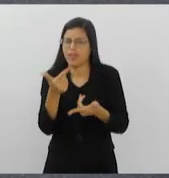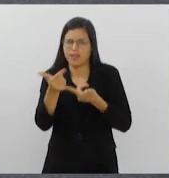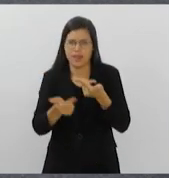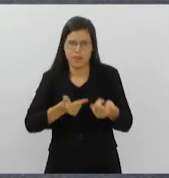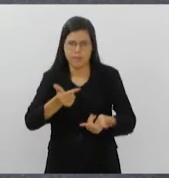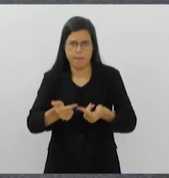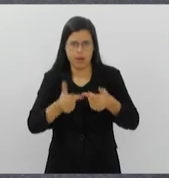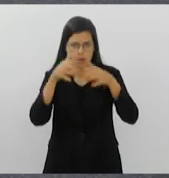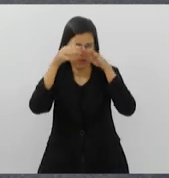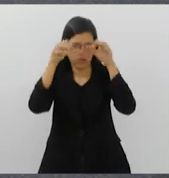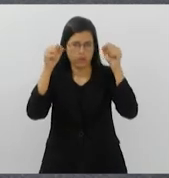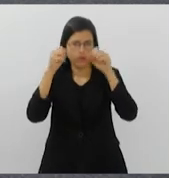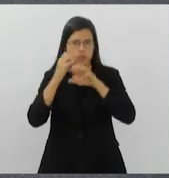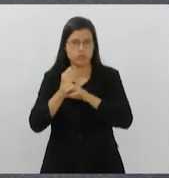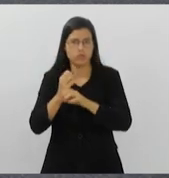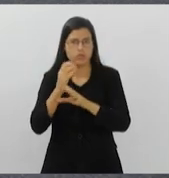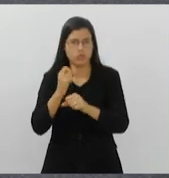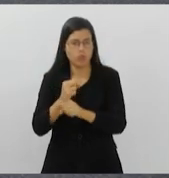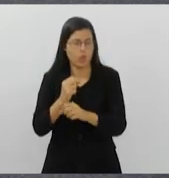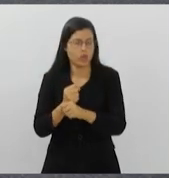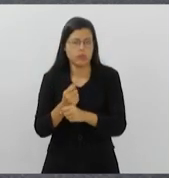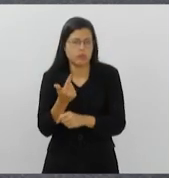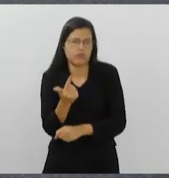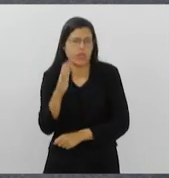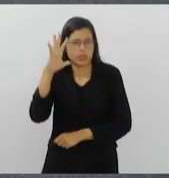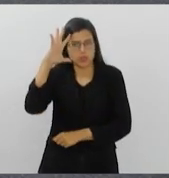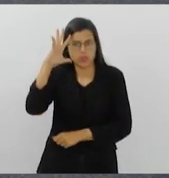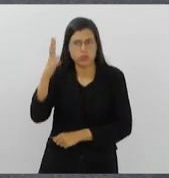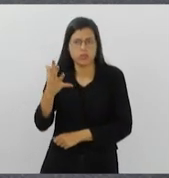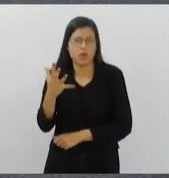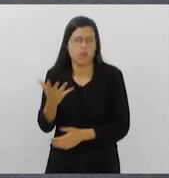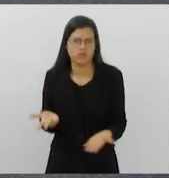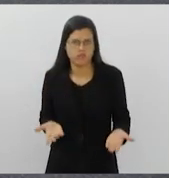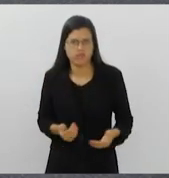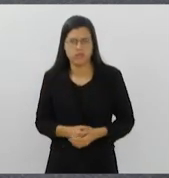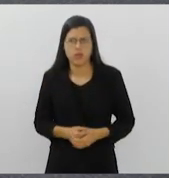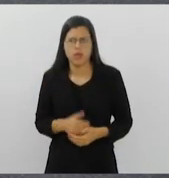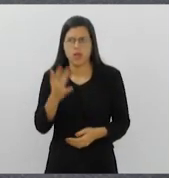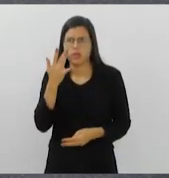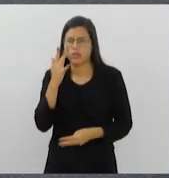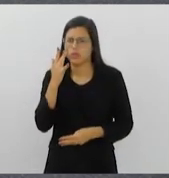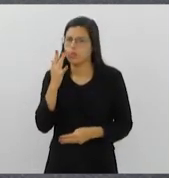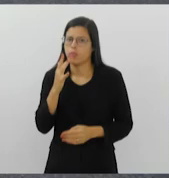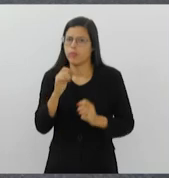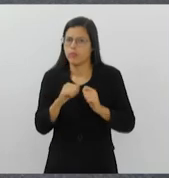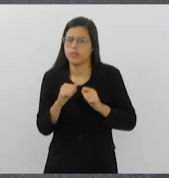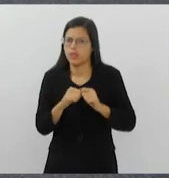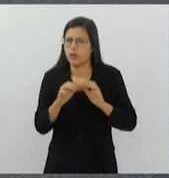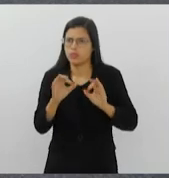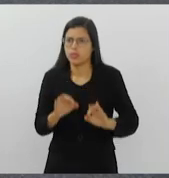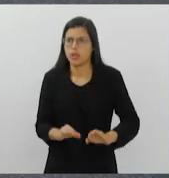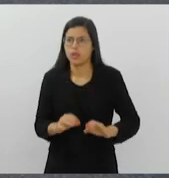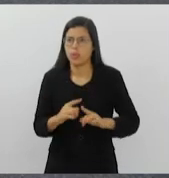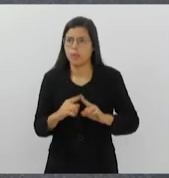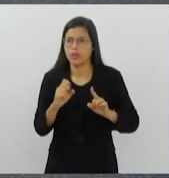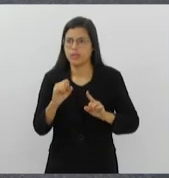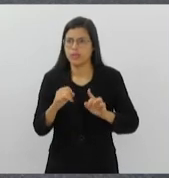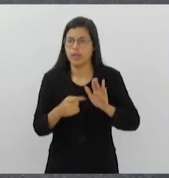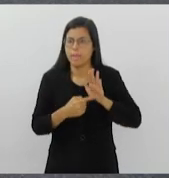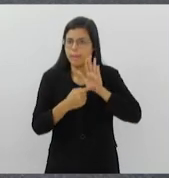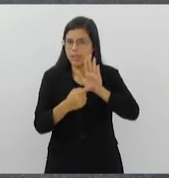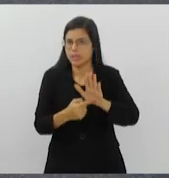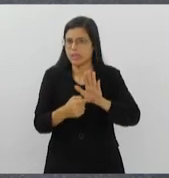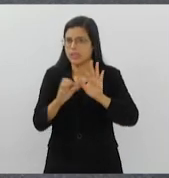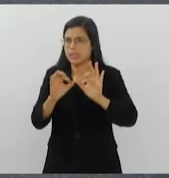tenha apresentado uma saída. Acho até que talvez não estivesse sendo feito da forma correta, mas que se fosse apresentada da forma